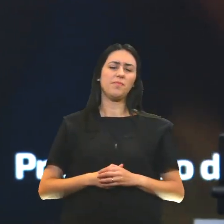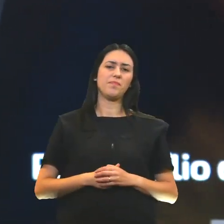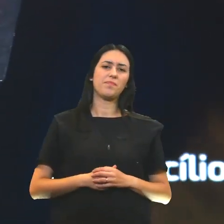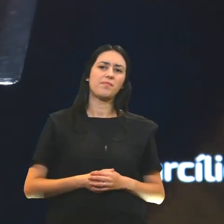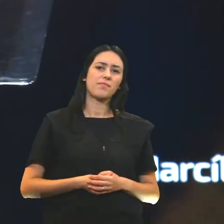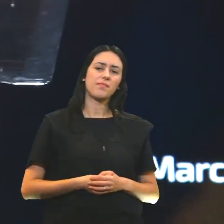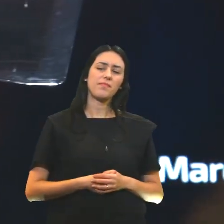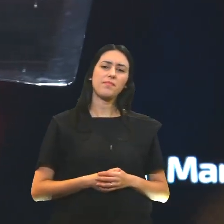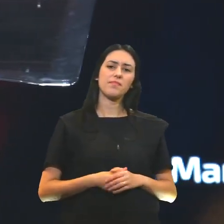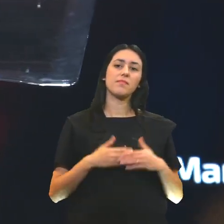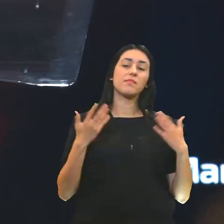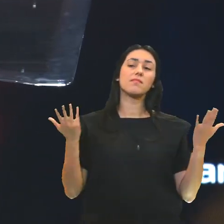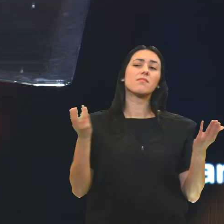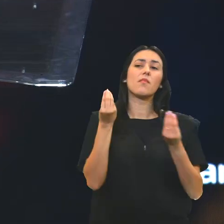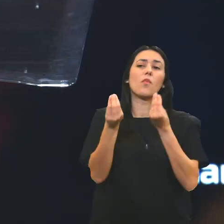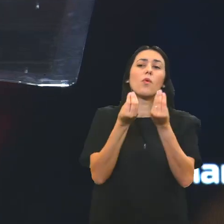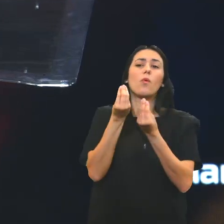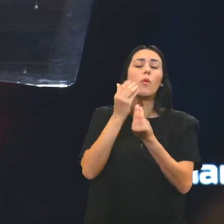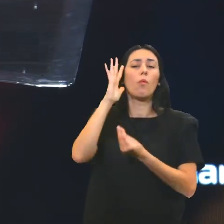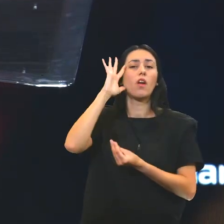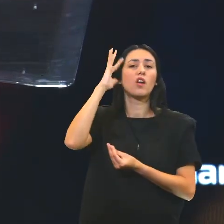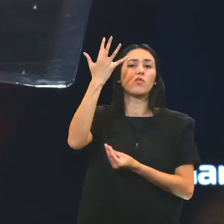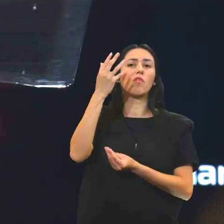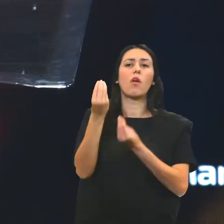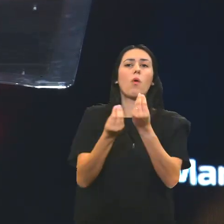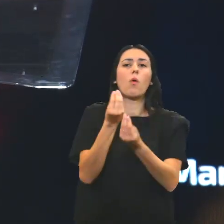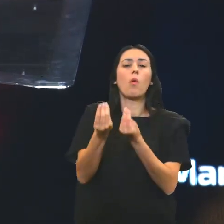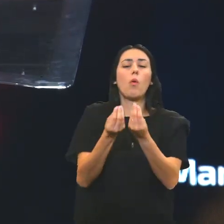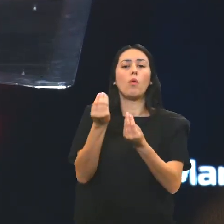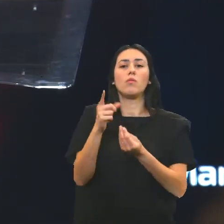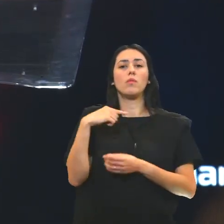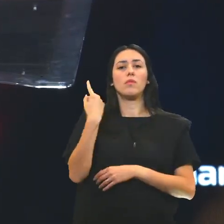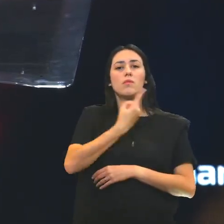Então, qual é o jeito? Como a gente pode